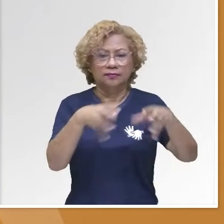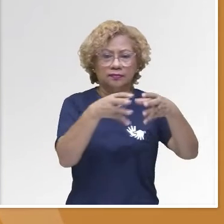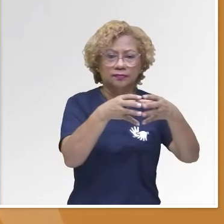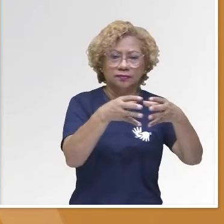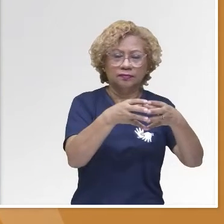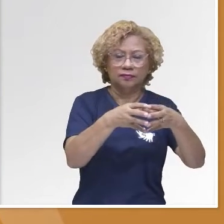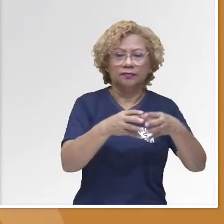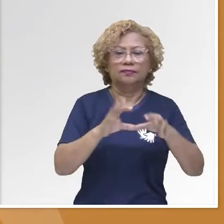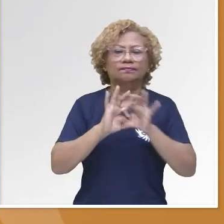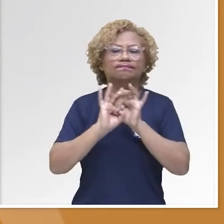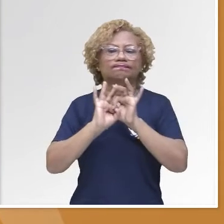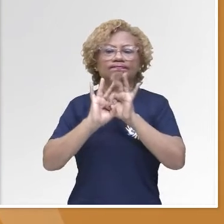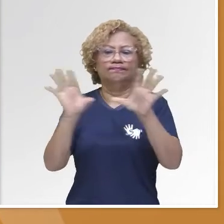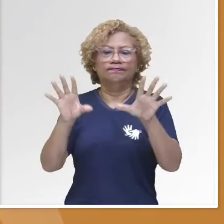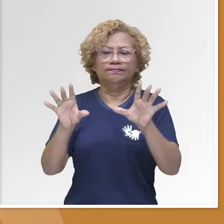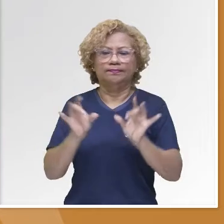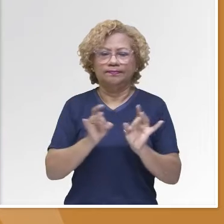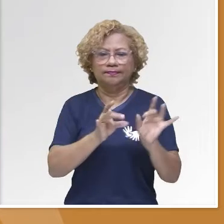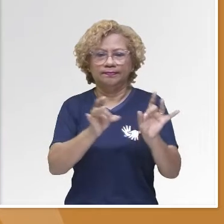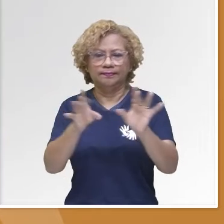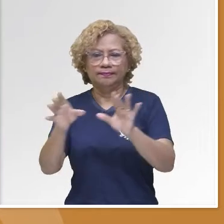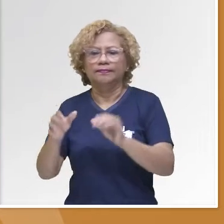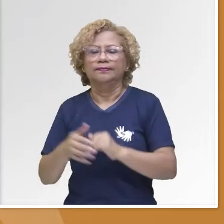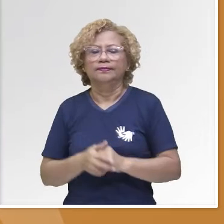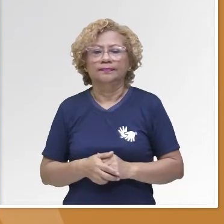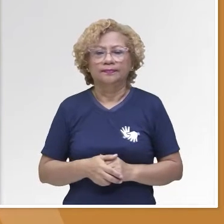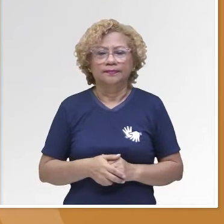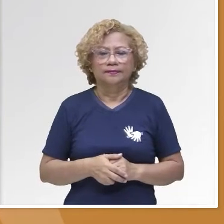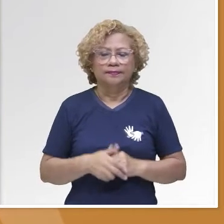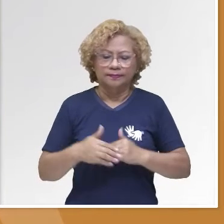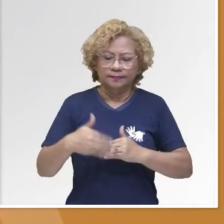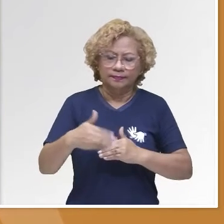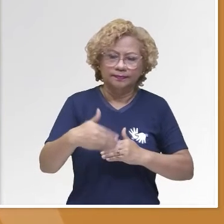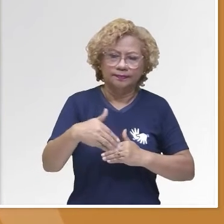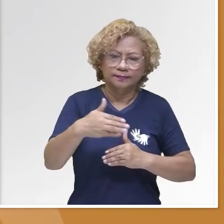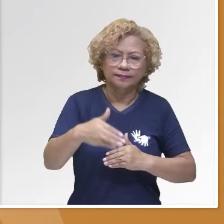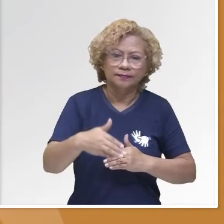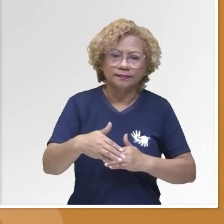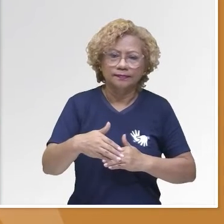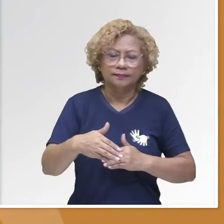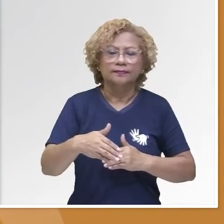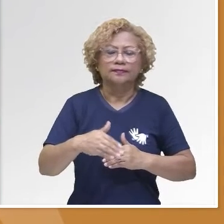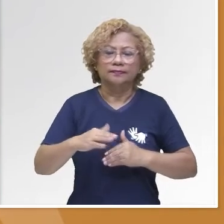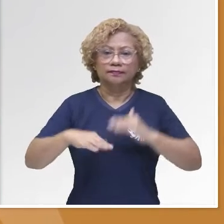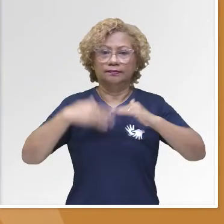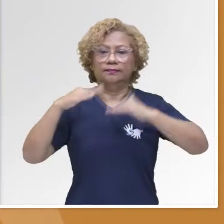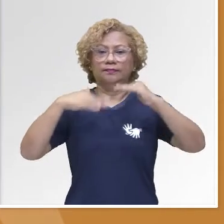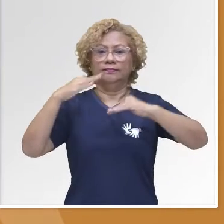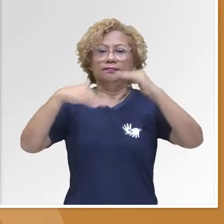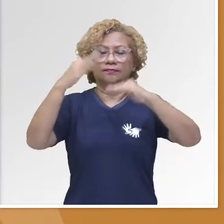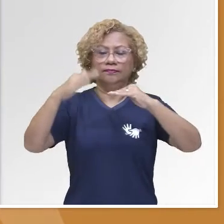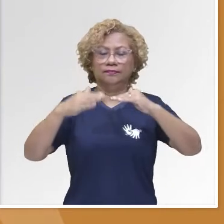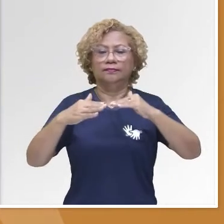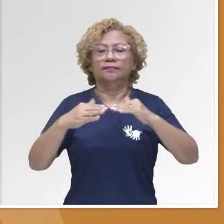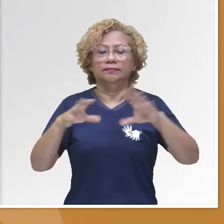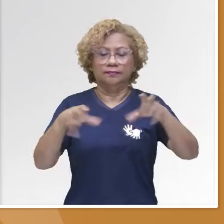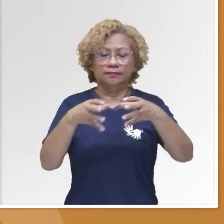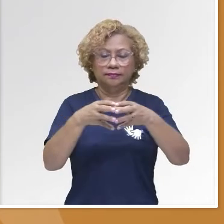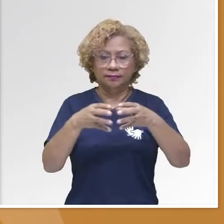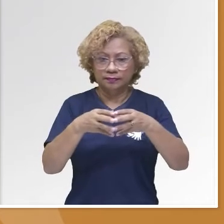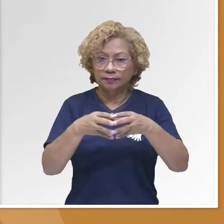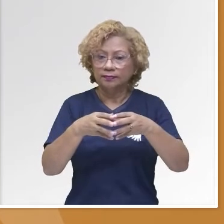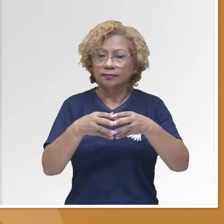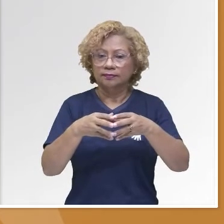né? E que com o passar do tempo foi ocorrendo o desenvolvimento desses blocos econômicos e passou a surgir